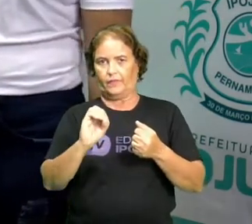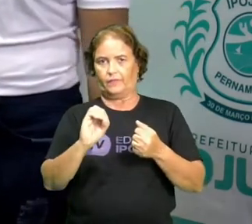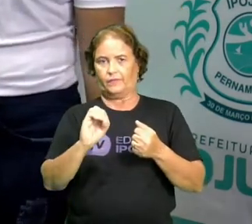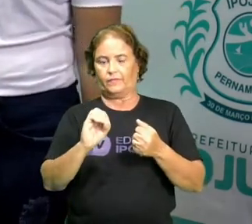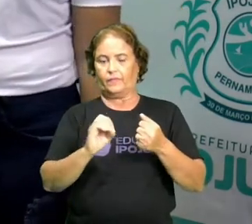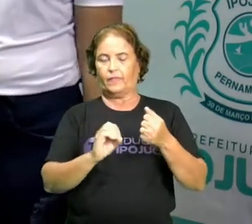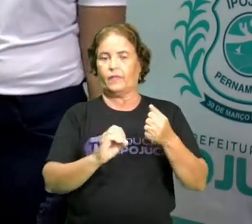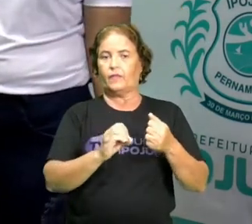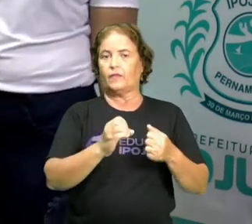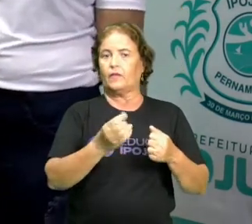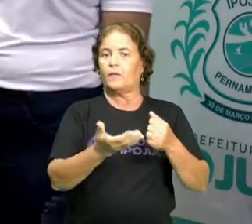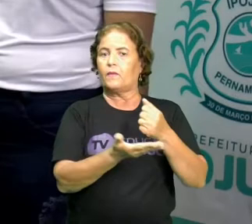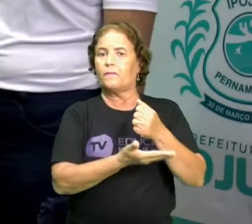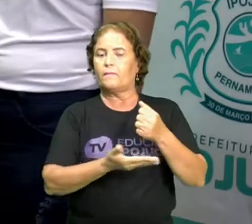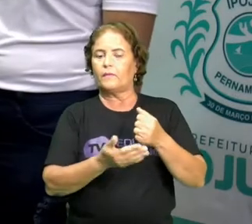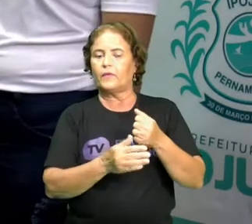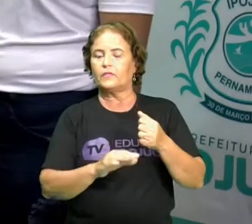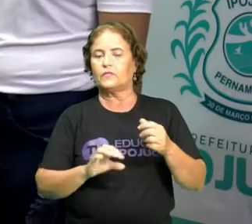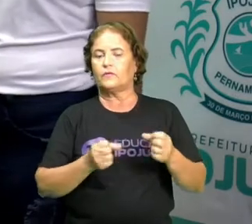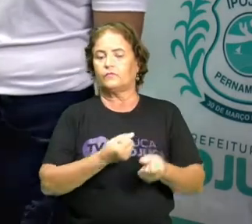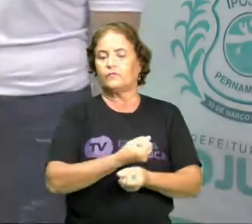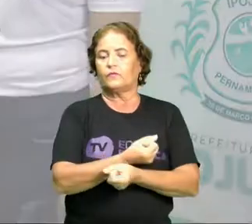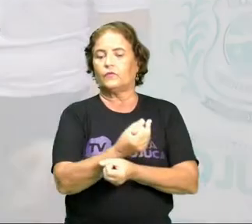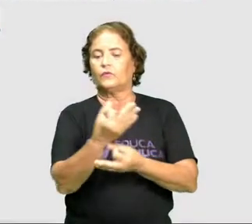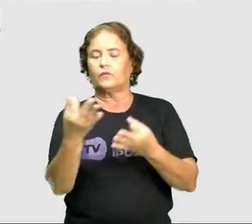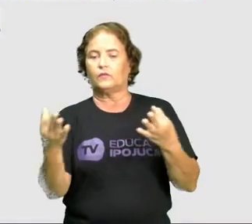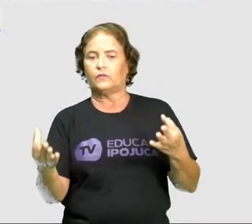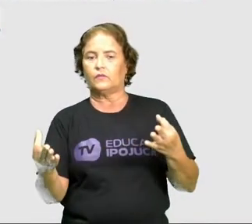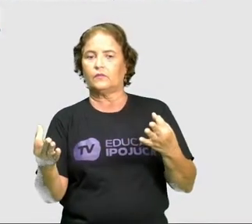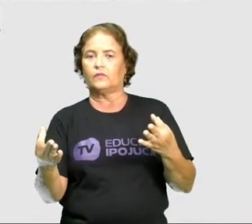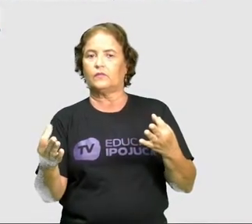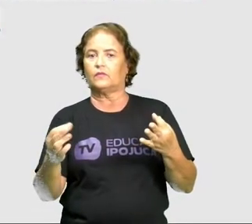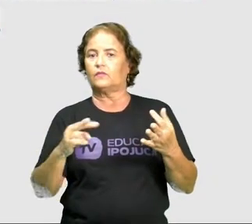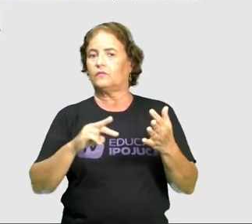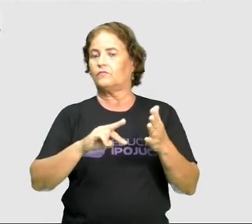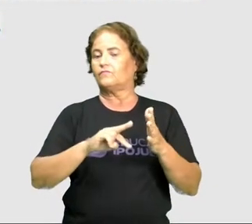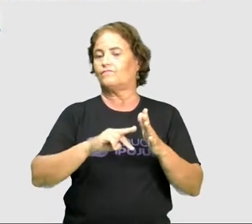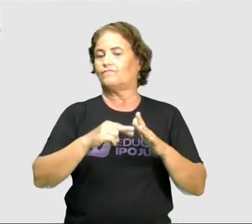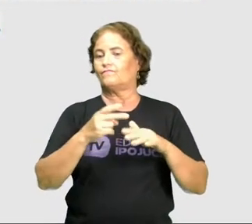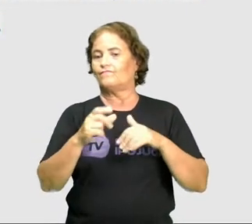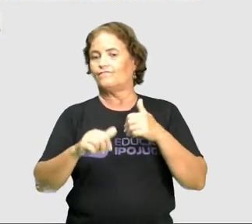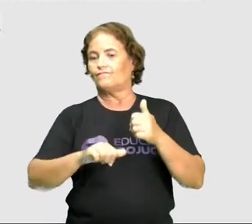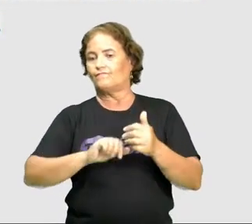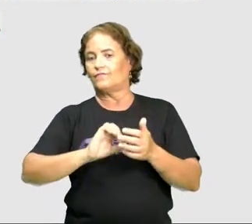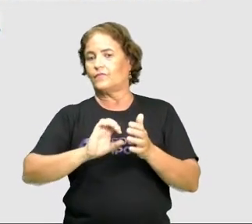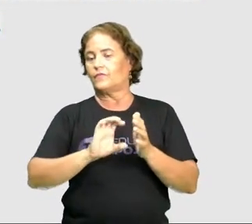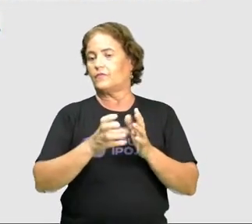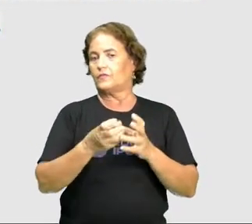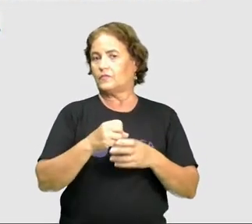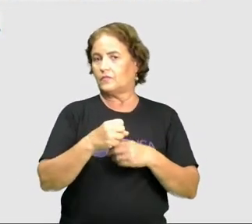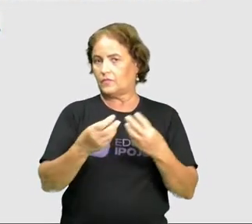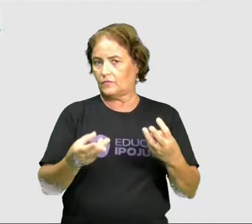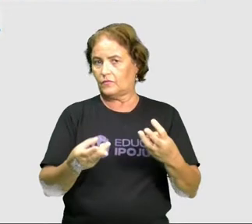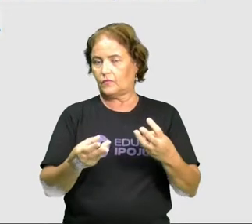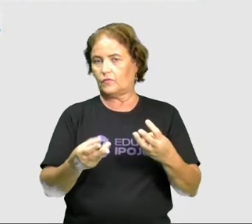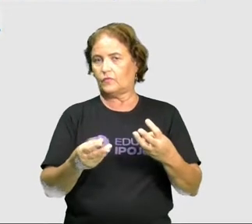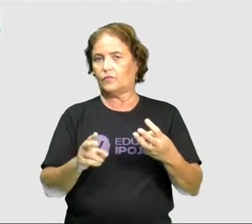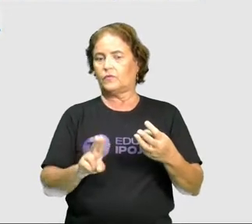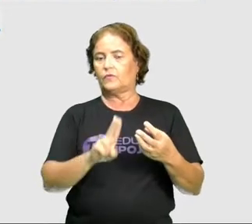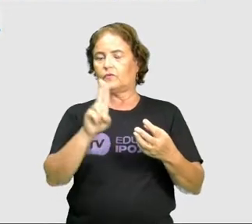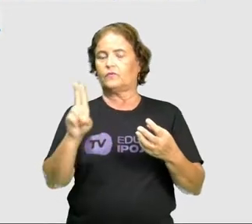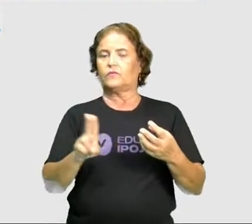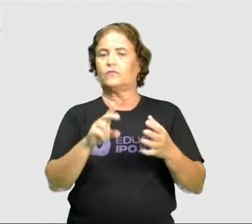de símbolos que servem para representar os números. Portanto, na base 10, são utilizados